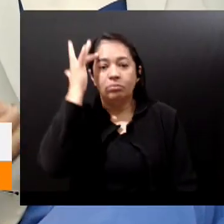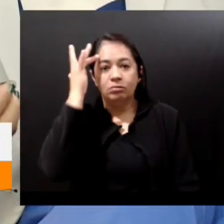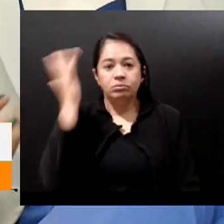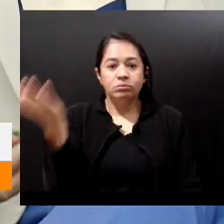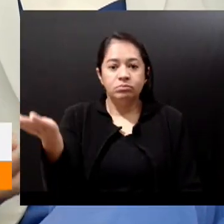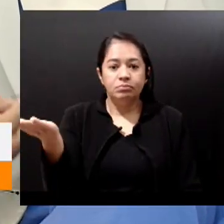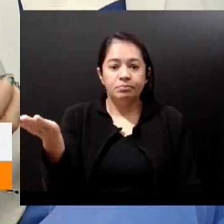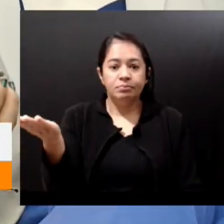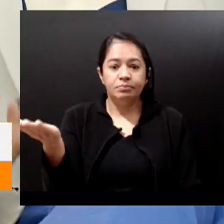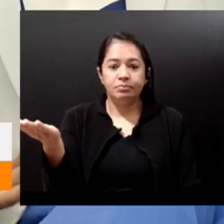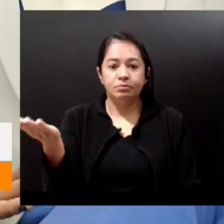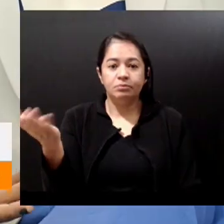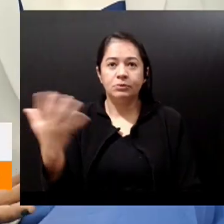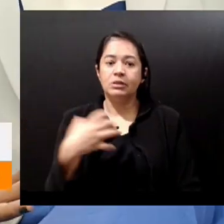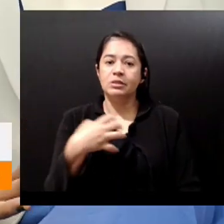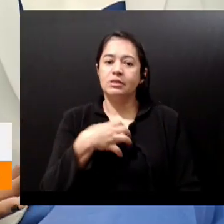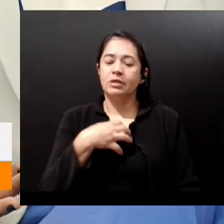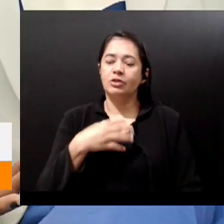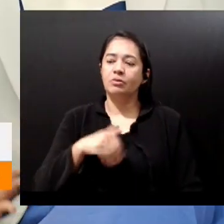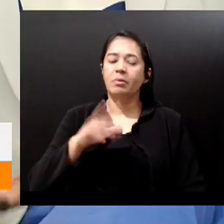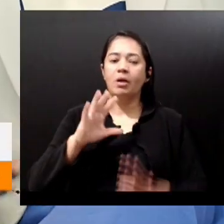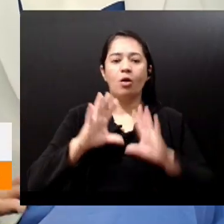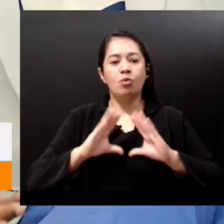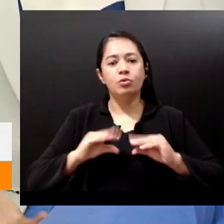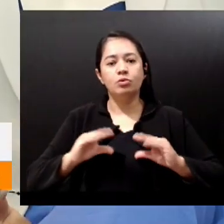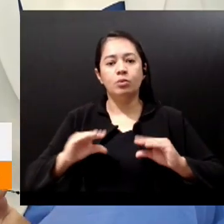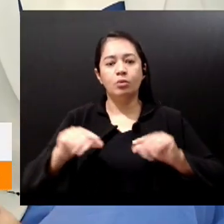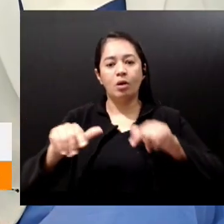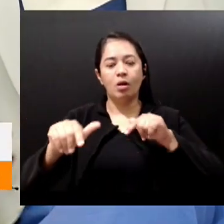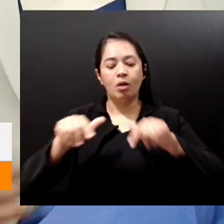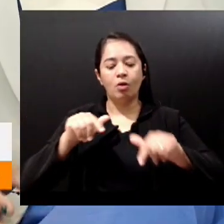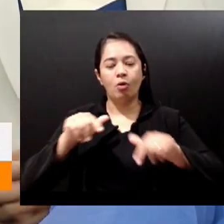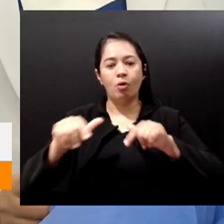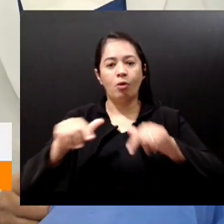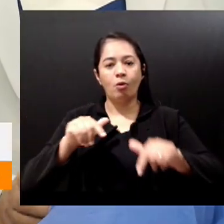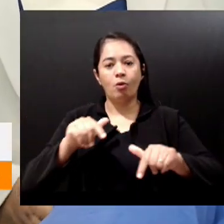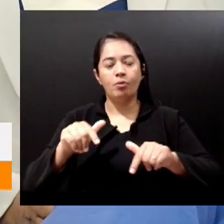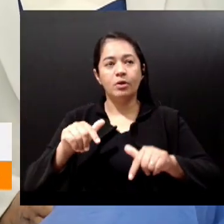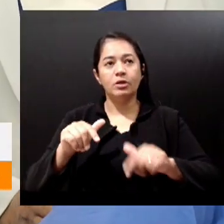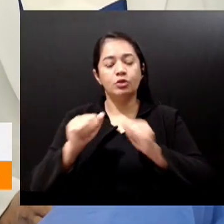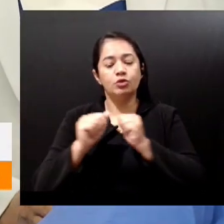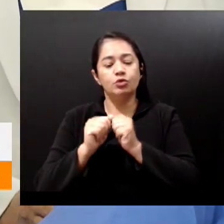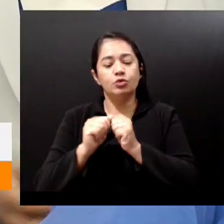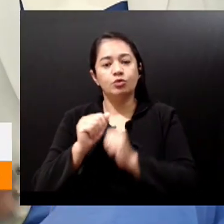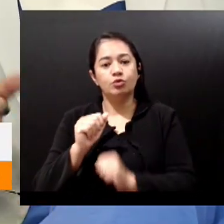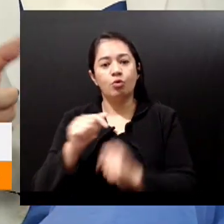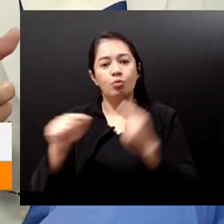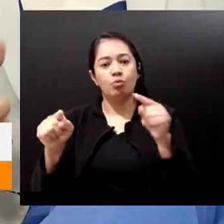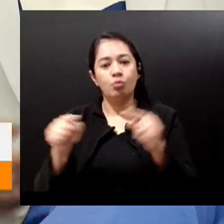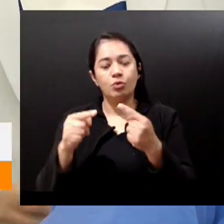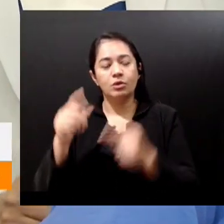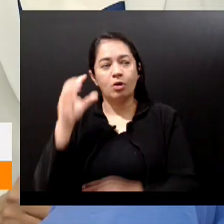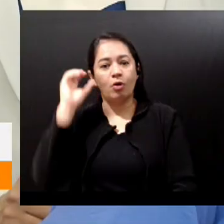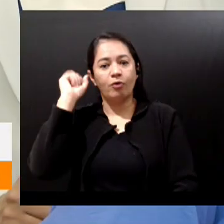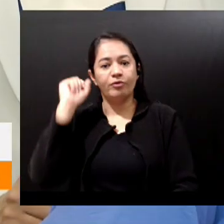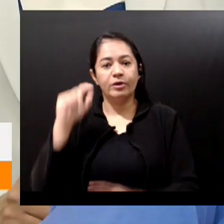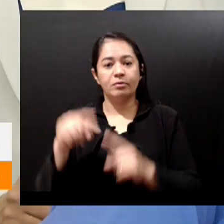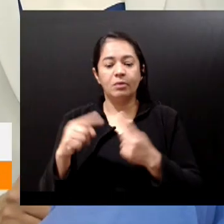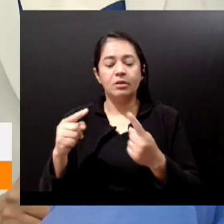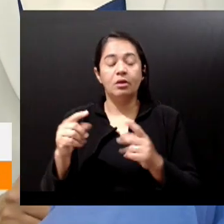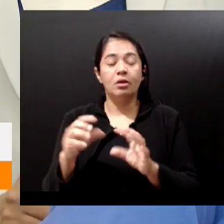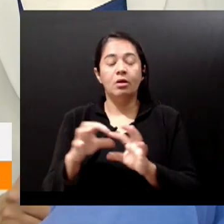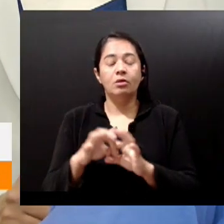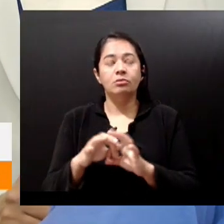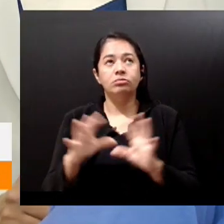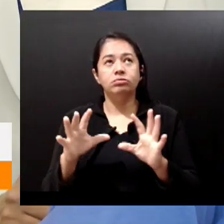sente mais confortável trabalhar para trabalhar ouvindo música, e aí automaticamente ela acaba se desconectando desse Uhum. ambiente,